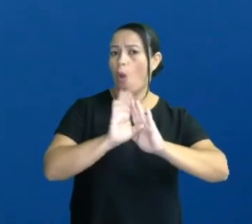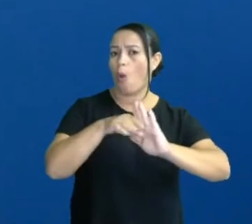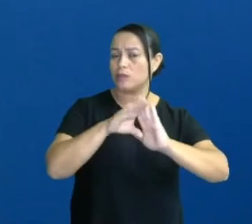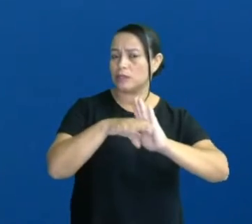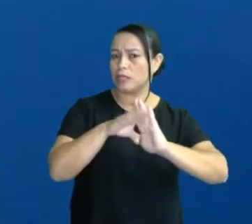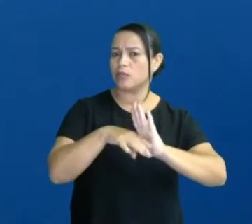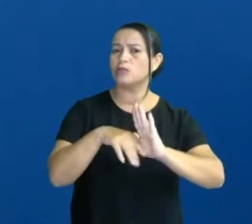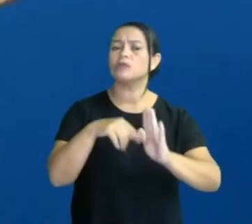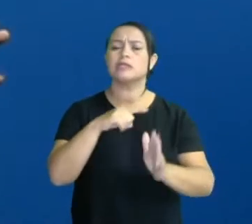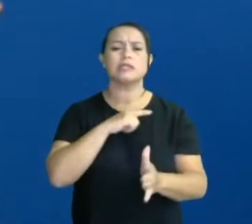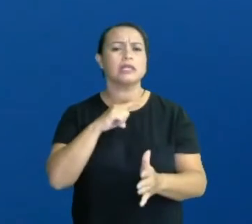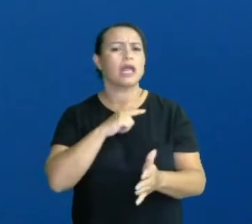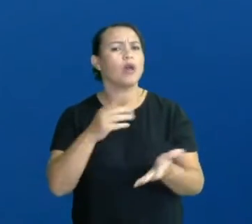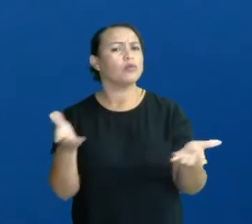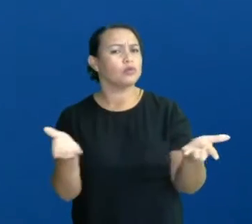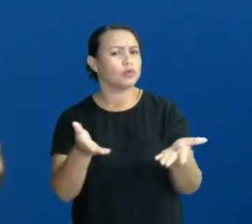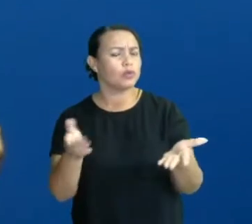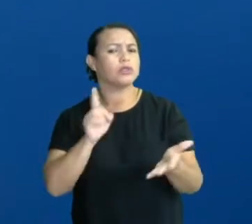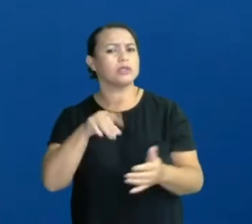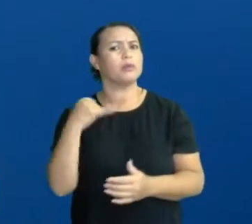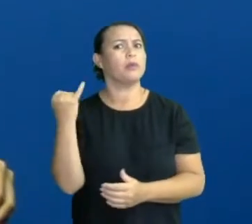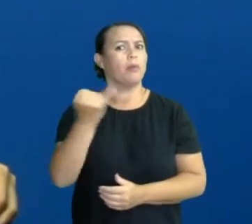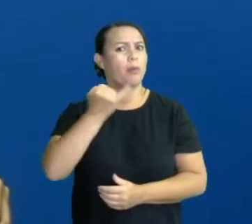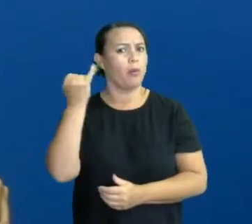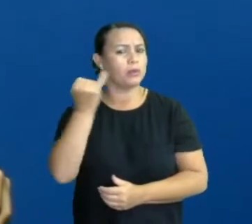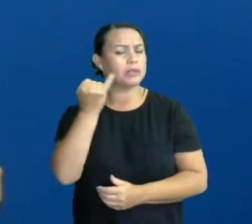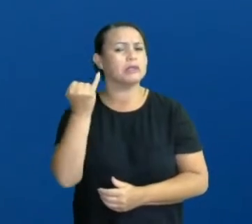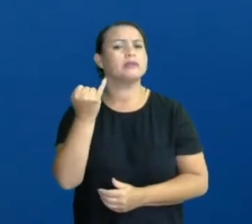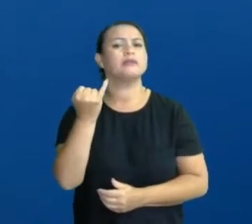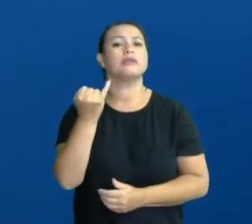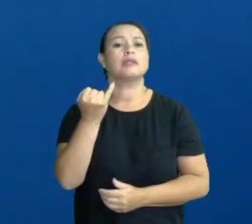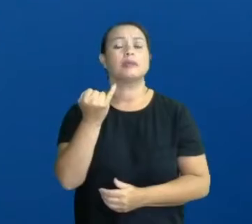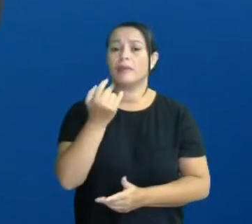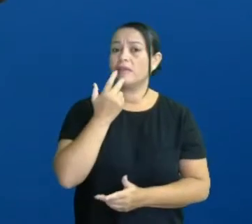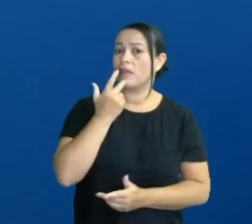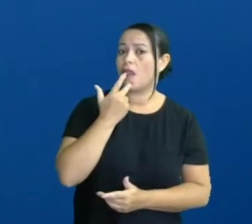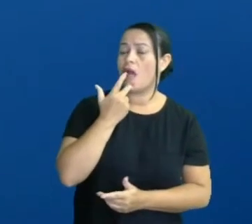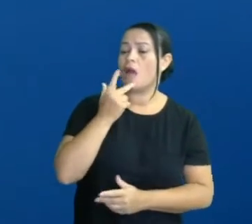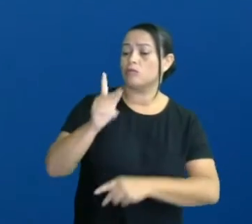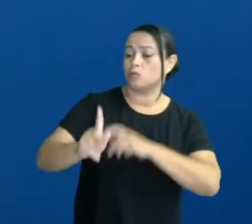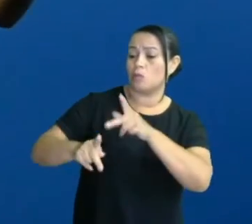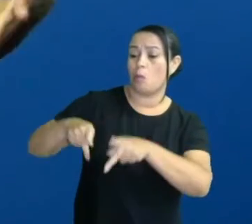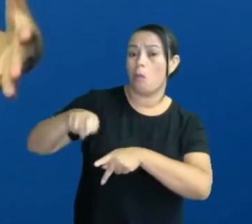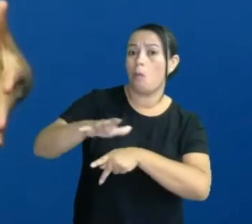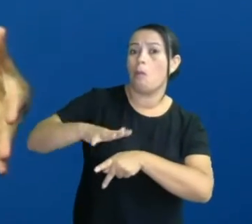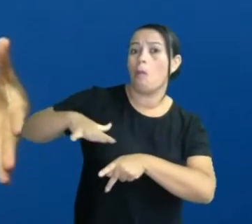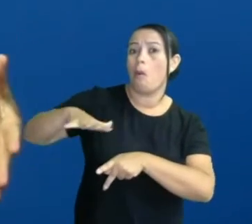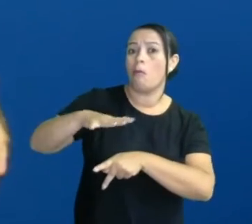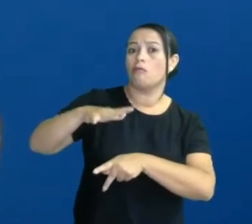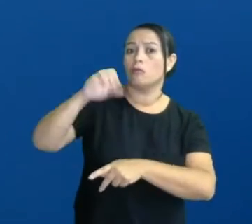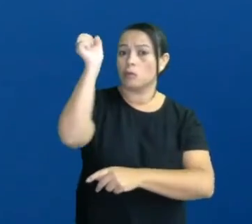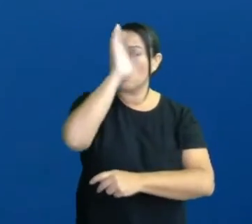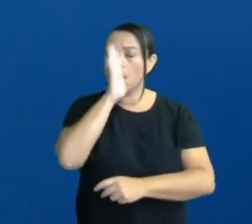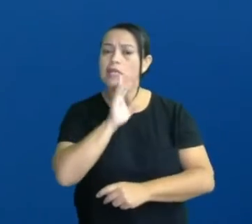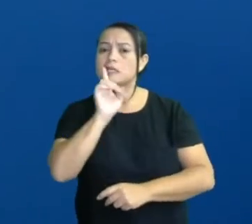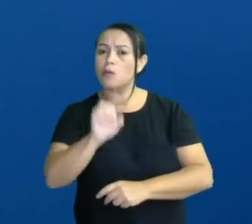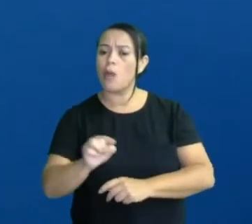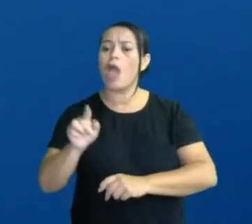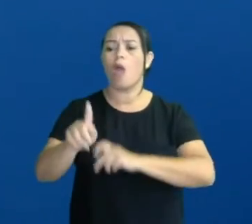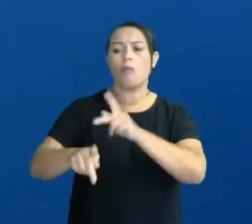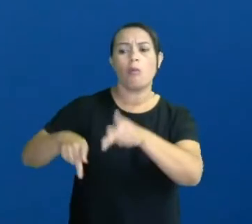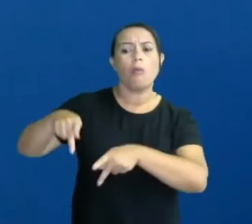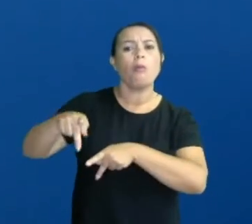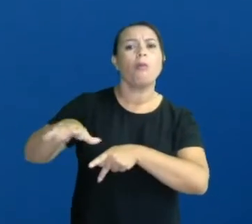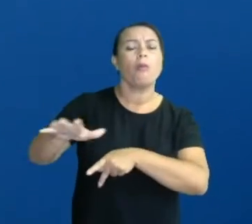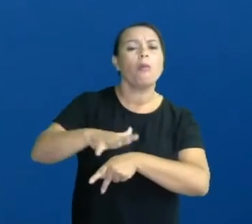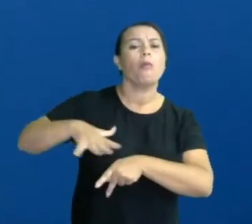conceitos que hoje são essenciais para dizermos o povo brasileiro é um